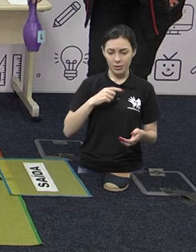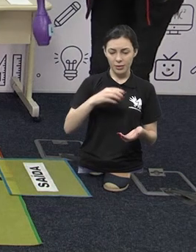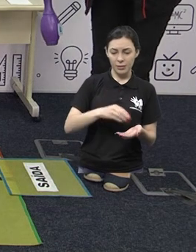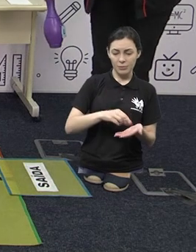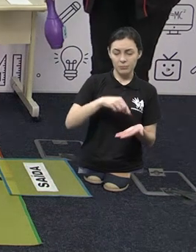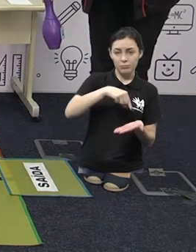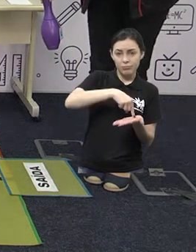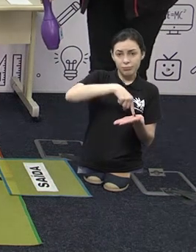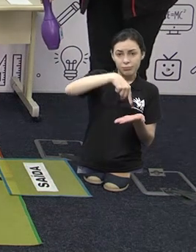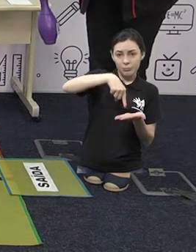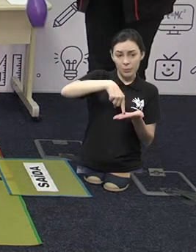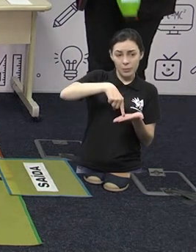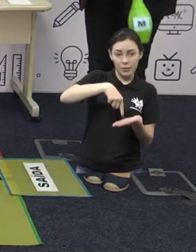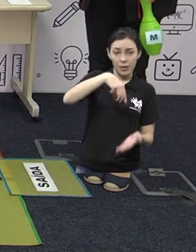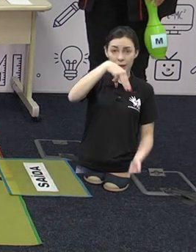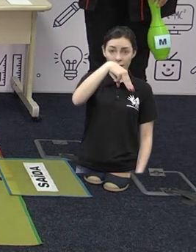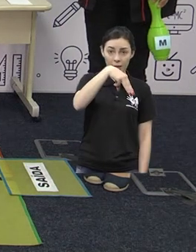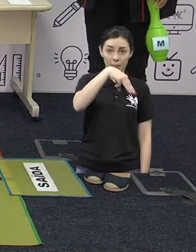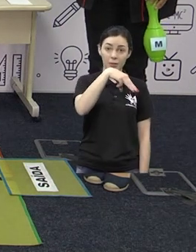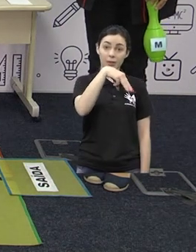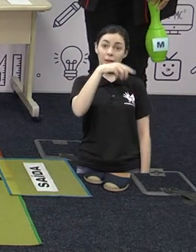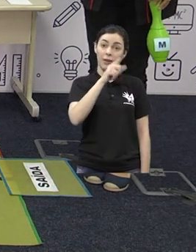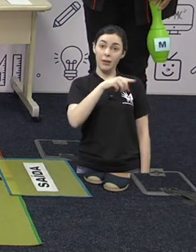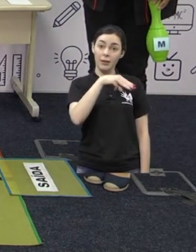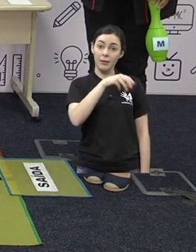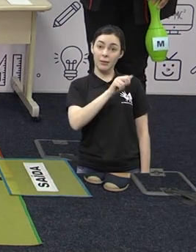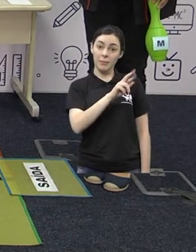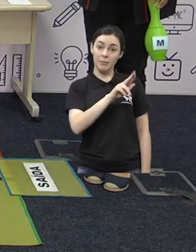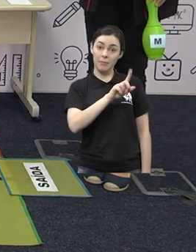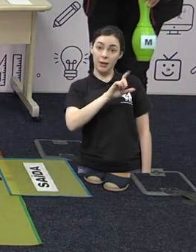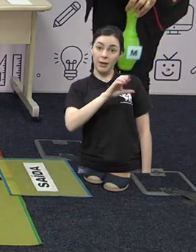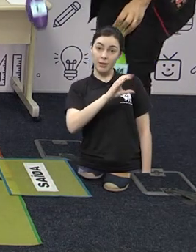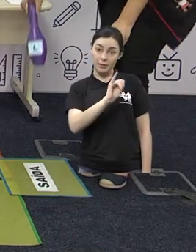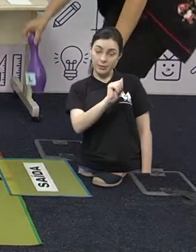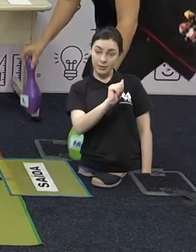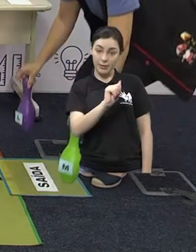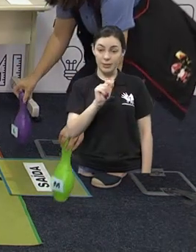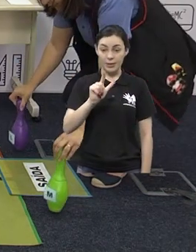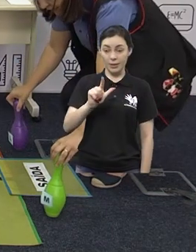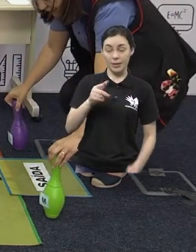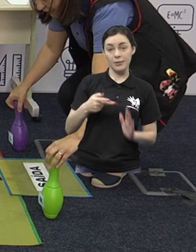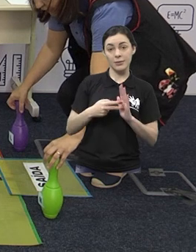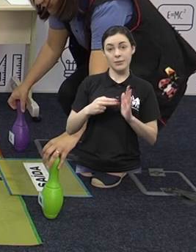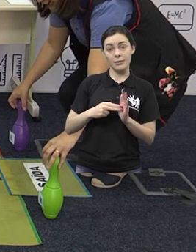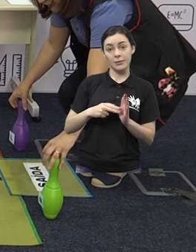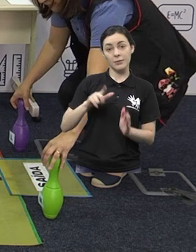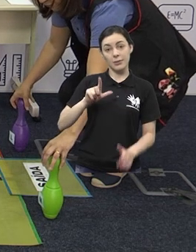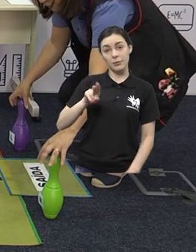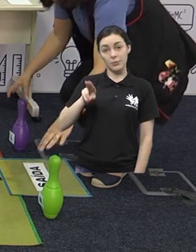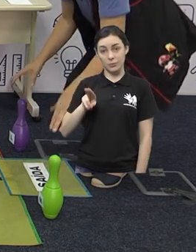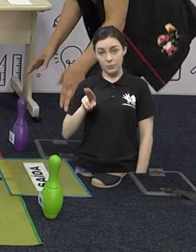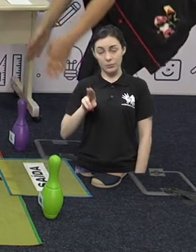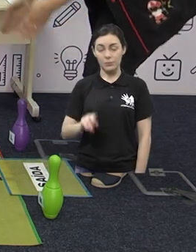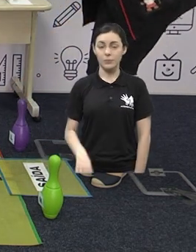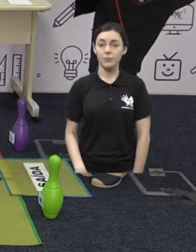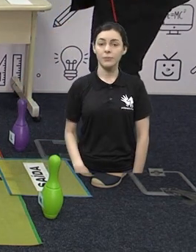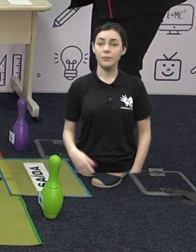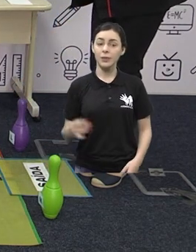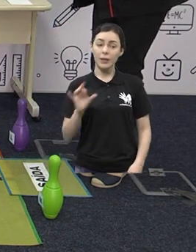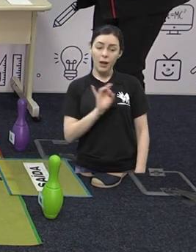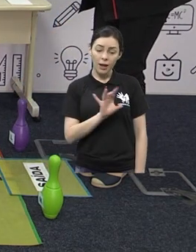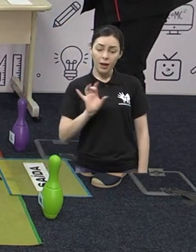ó. O M, professora Márcia. O L, professora Lu. Certo? E aí, cada uma